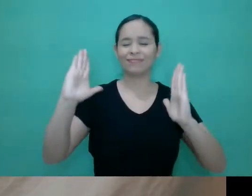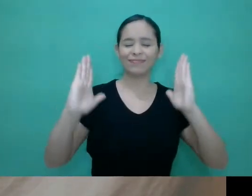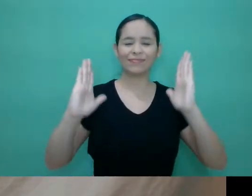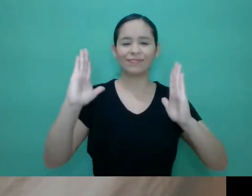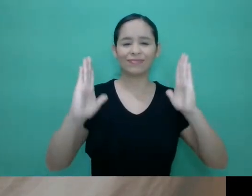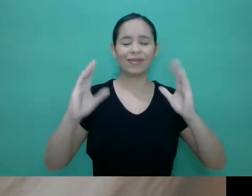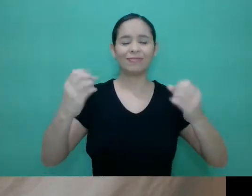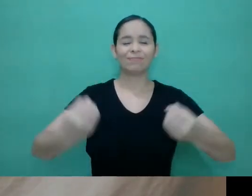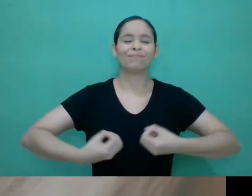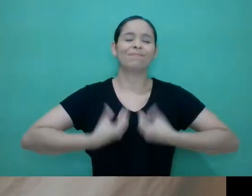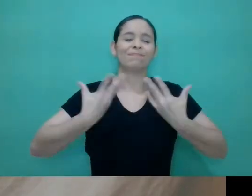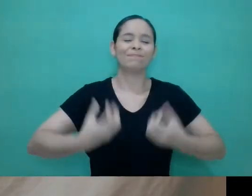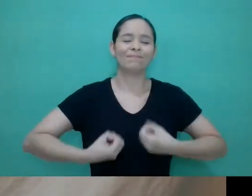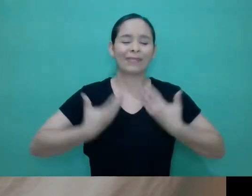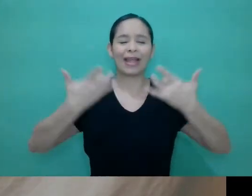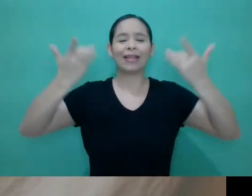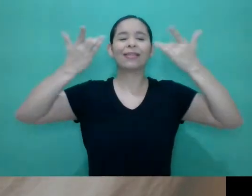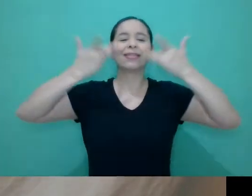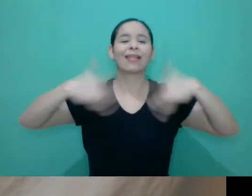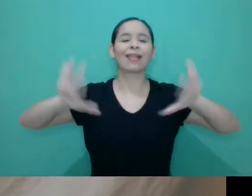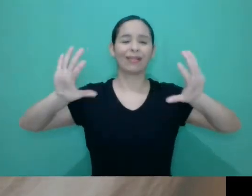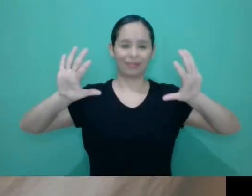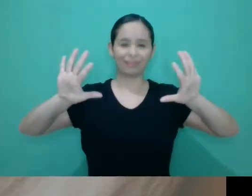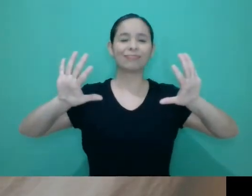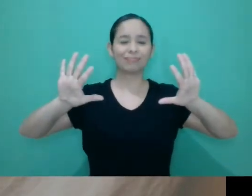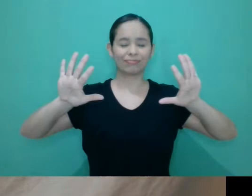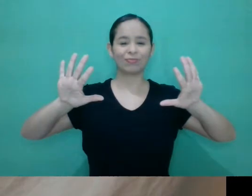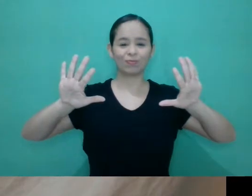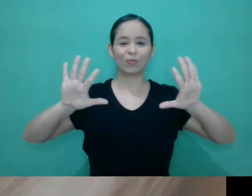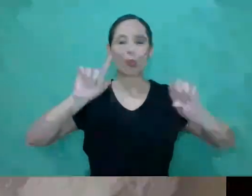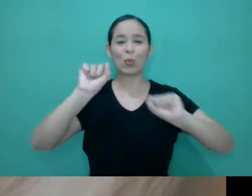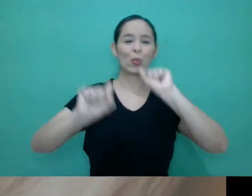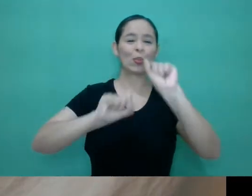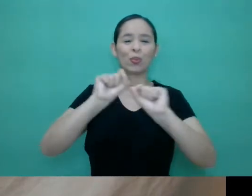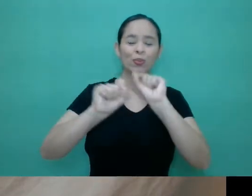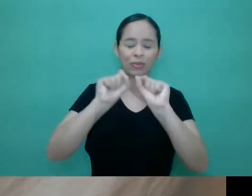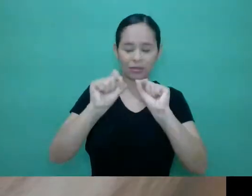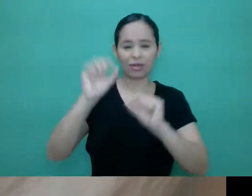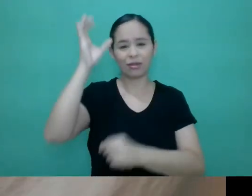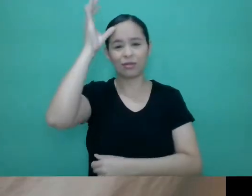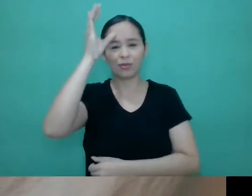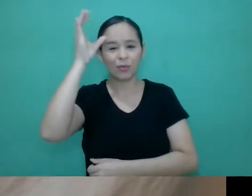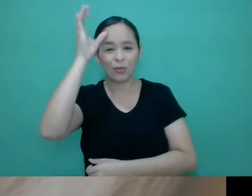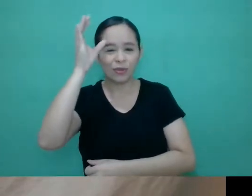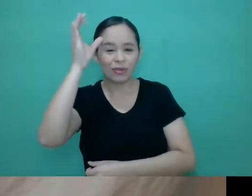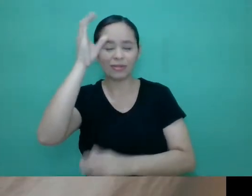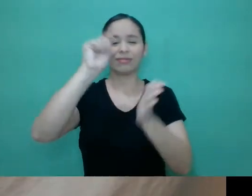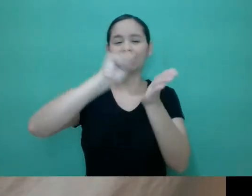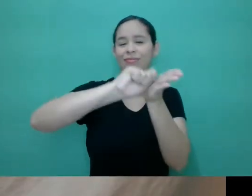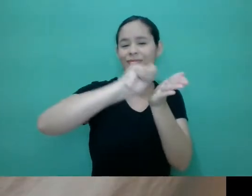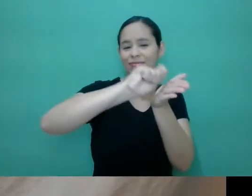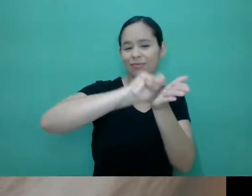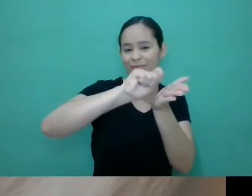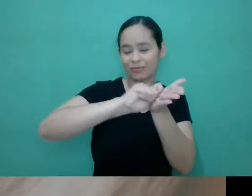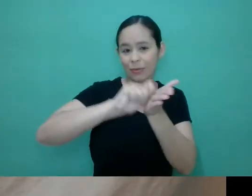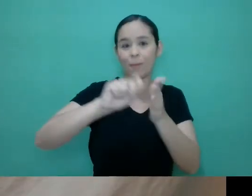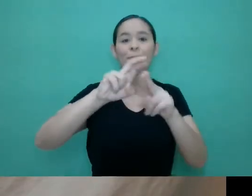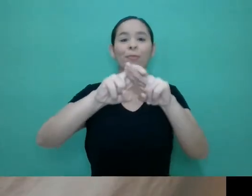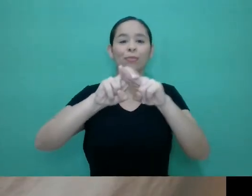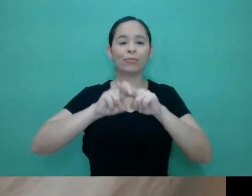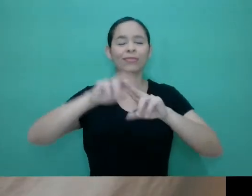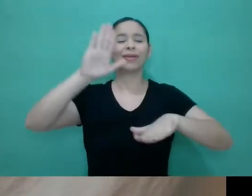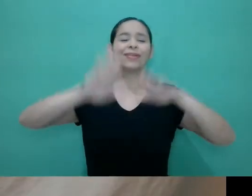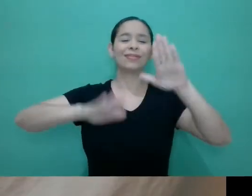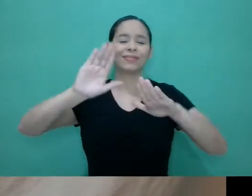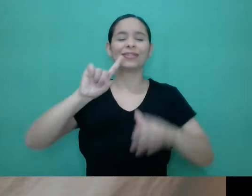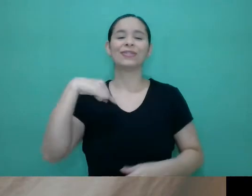do espontâneo e do natural ali, do fluxo de consciência, do fluxo da escrita. É por isso que muitas vezes a